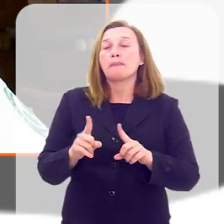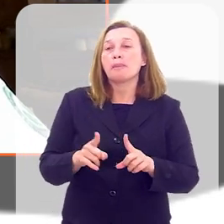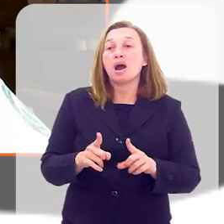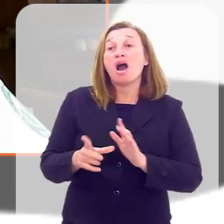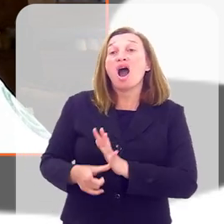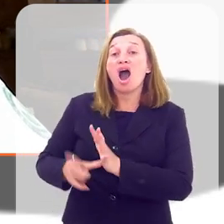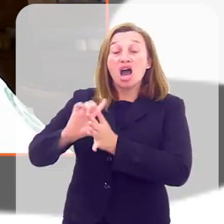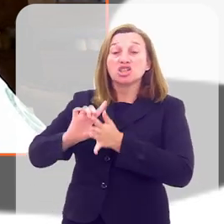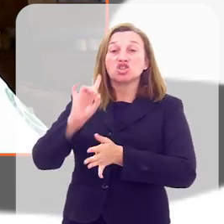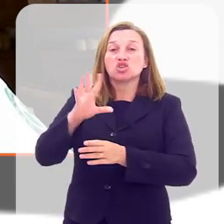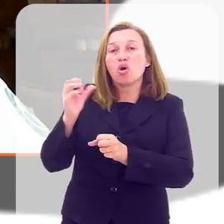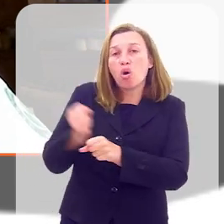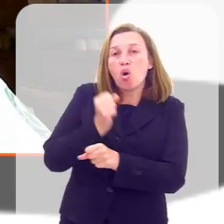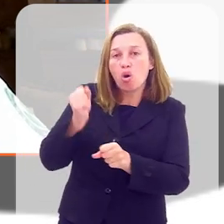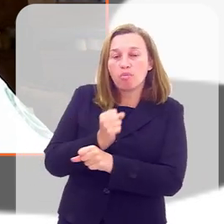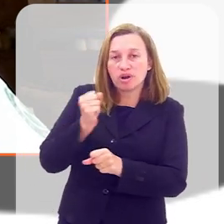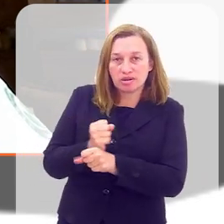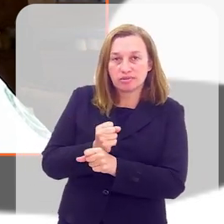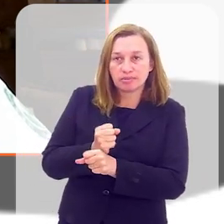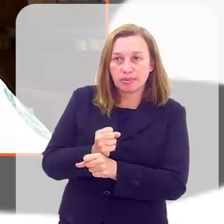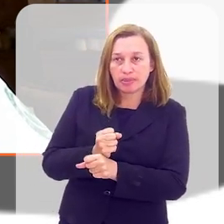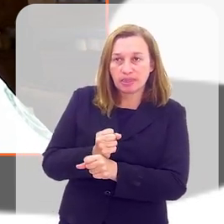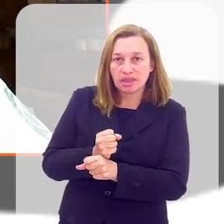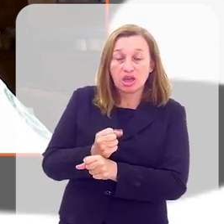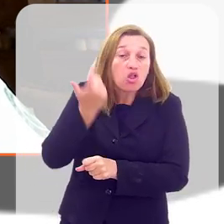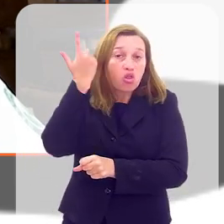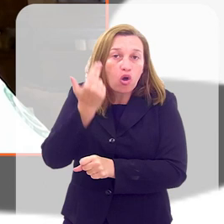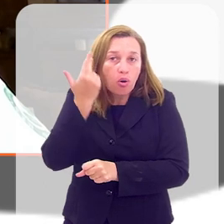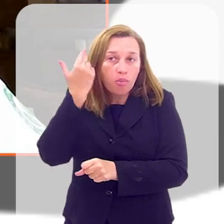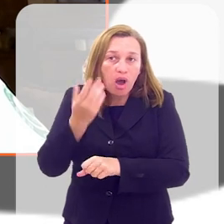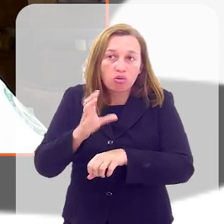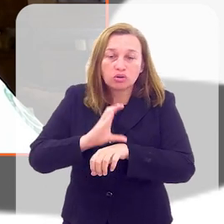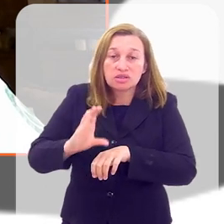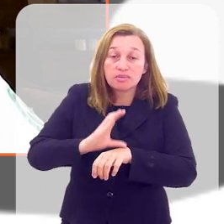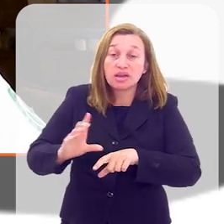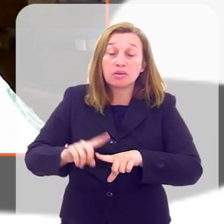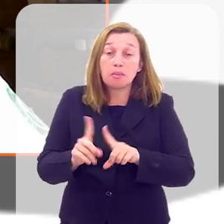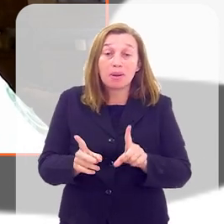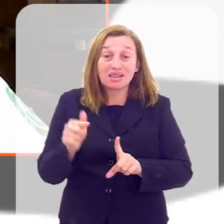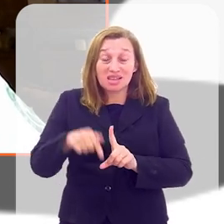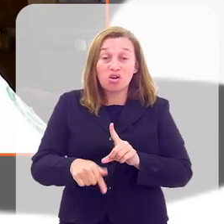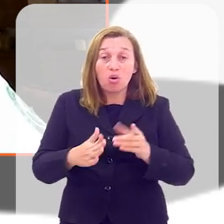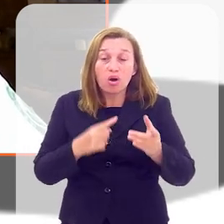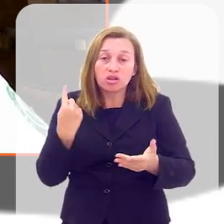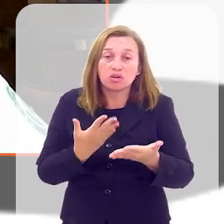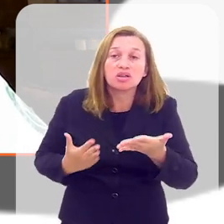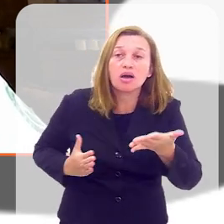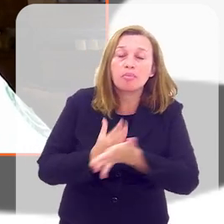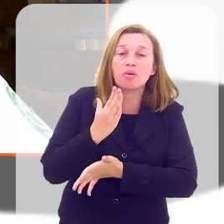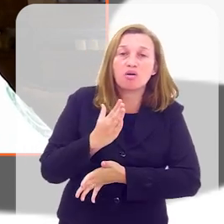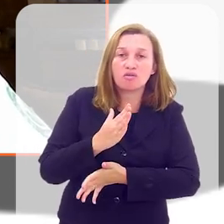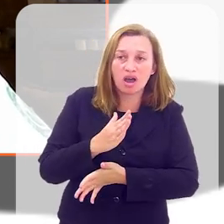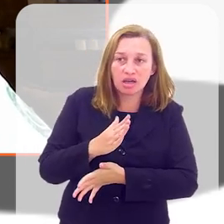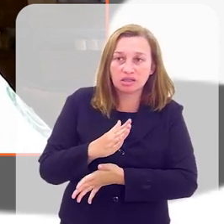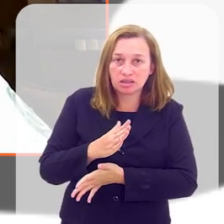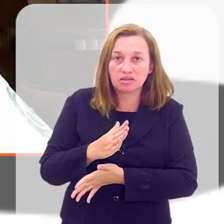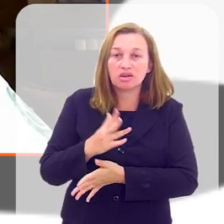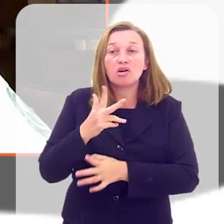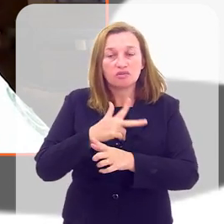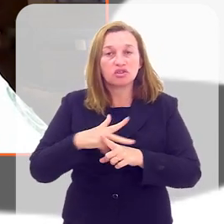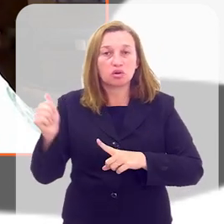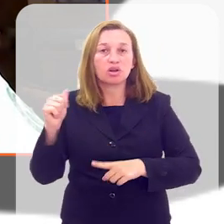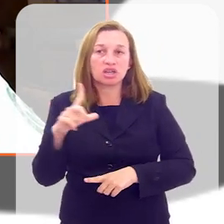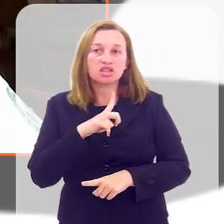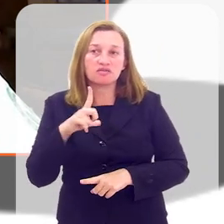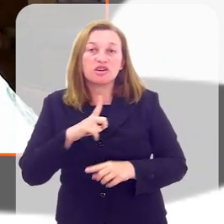na Flórida ou seja o Construtor da Flórida pode usar o nosso sistema em vezes ao bloco de cimento Então essa foi uma uma